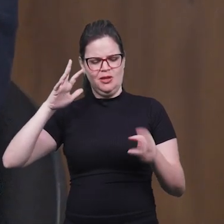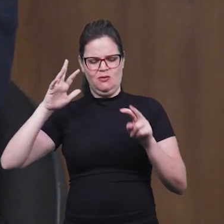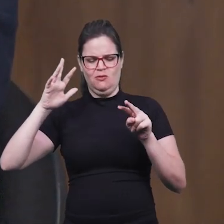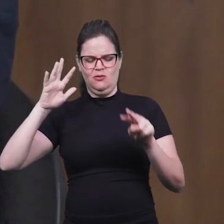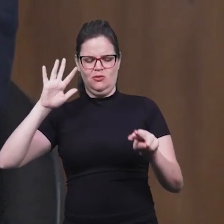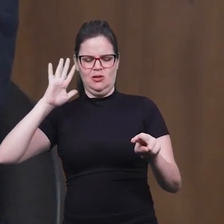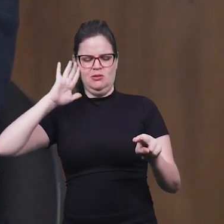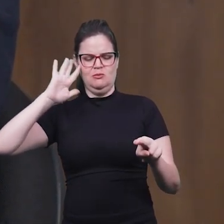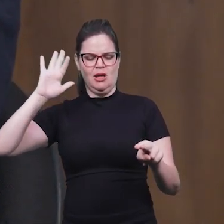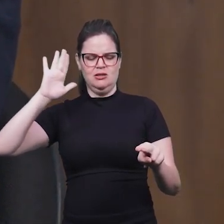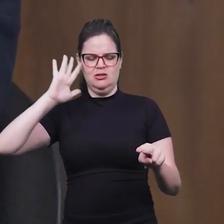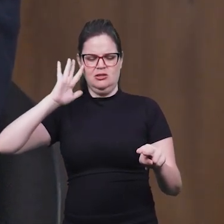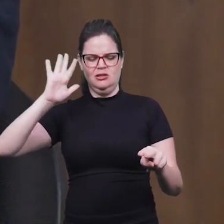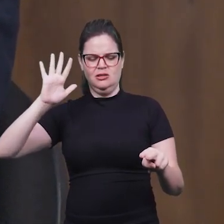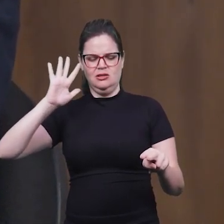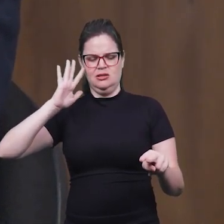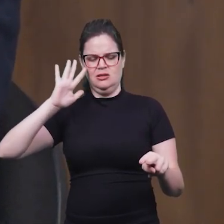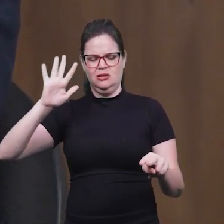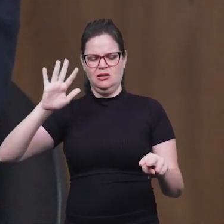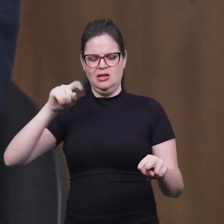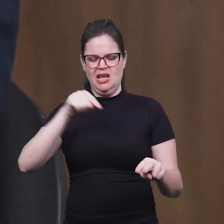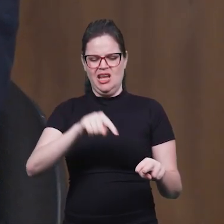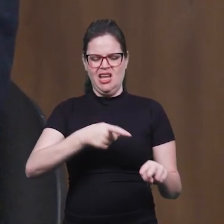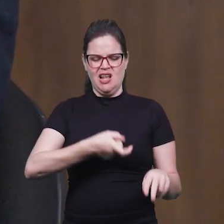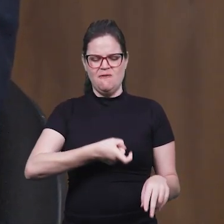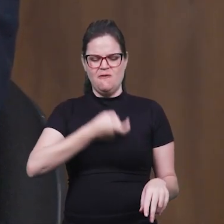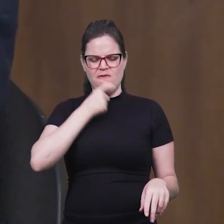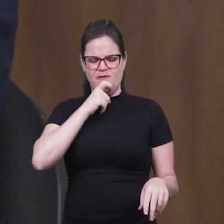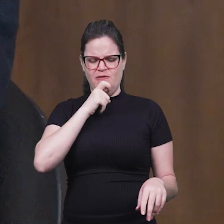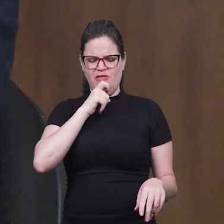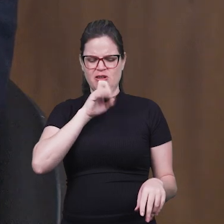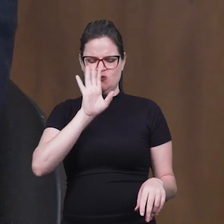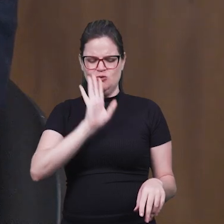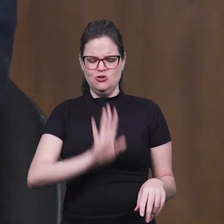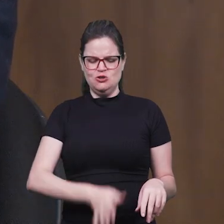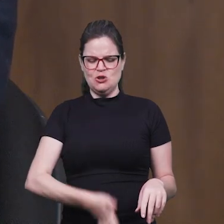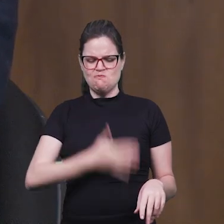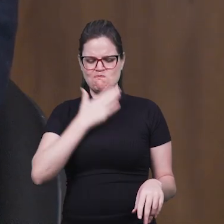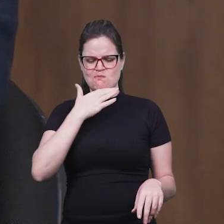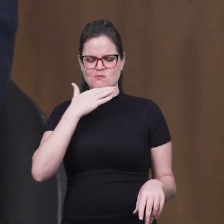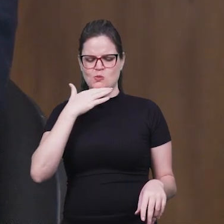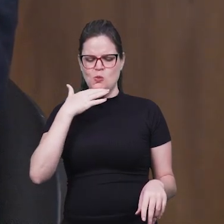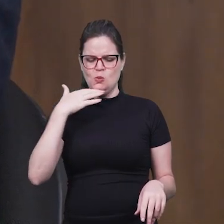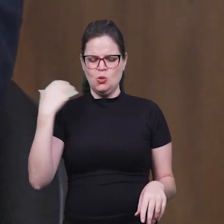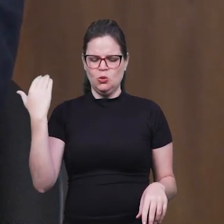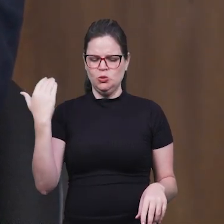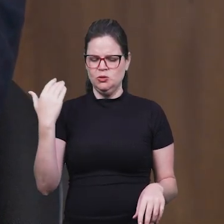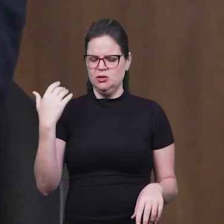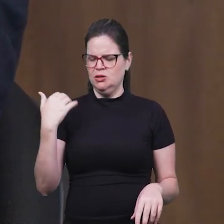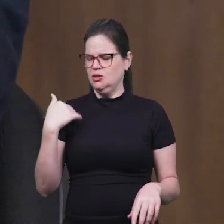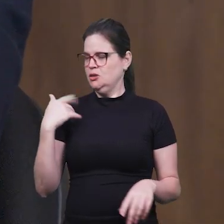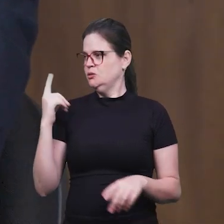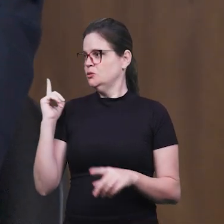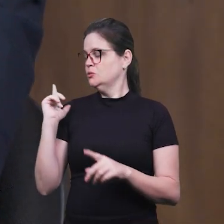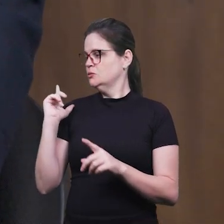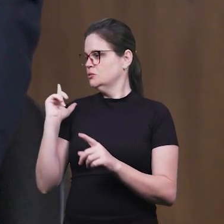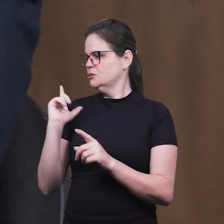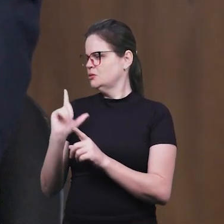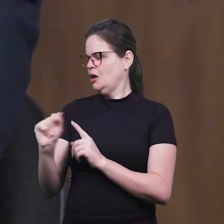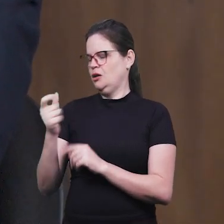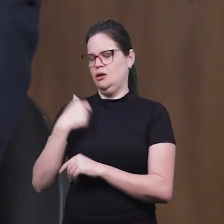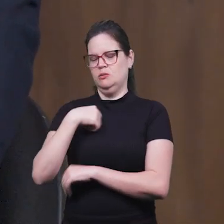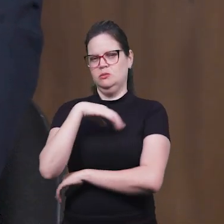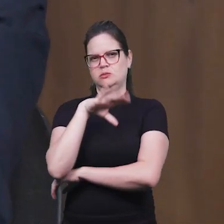uma mesa fria de mármore. Eu saí dali arrasado, não disse nada para ninguém e tal.